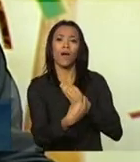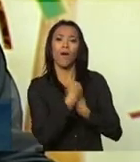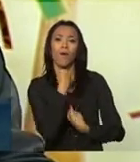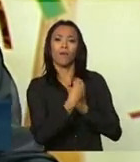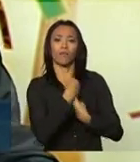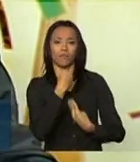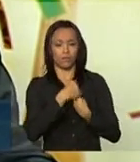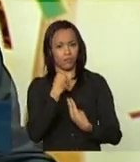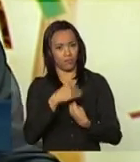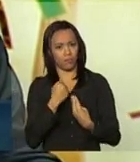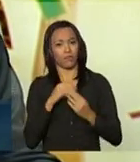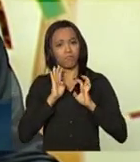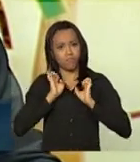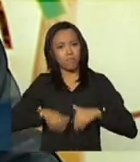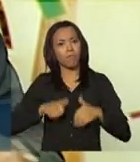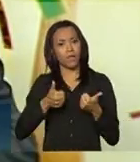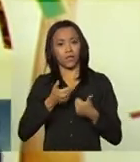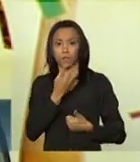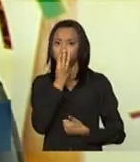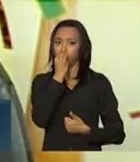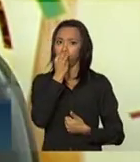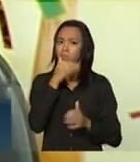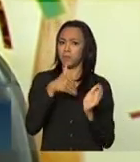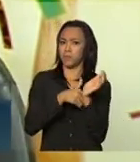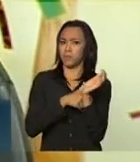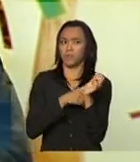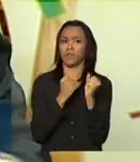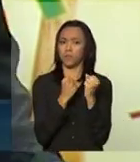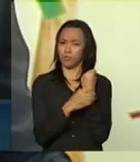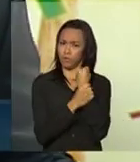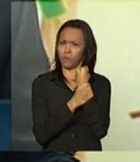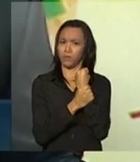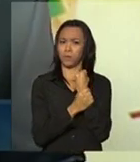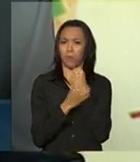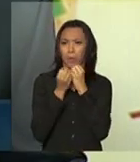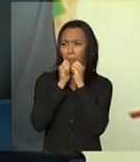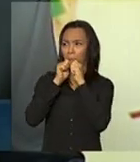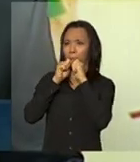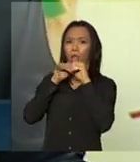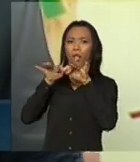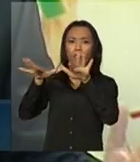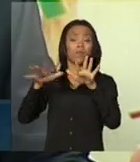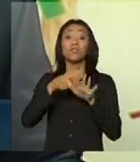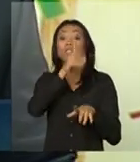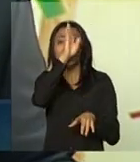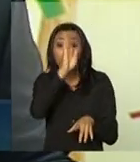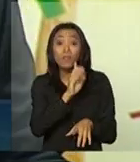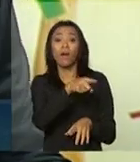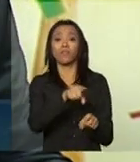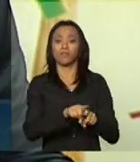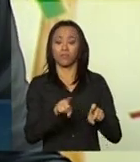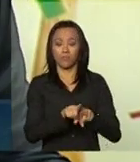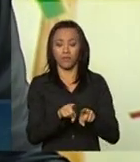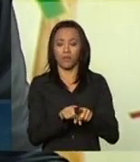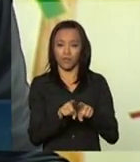Único de Saúde e de forma sigilosa, de forma segura, de forma gratuita, oportunizar o acesso ao exame